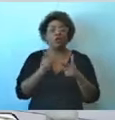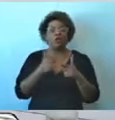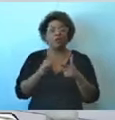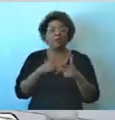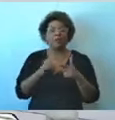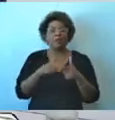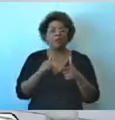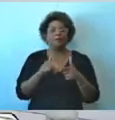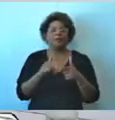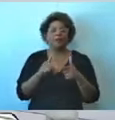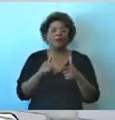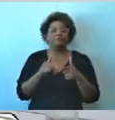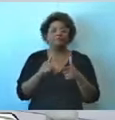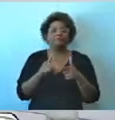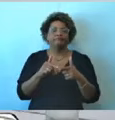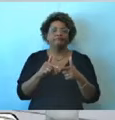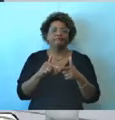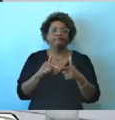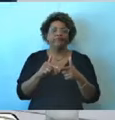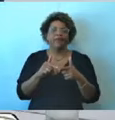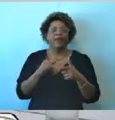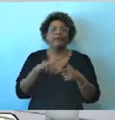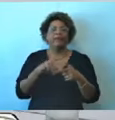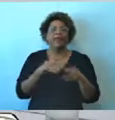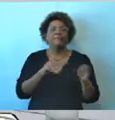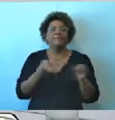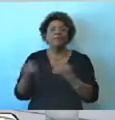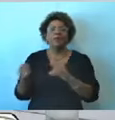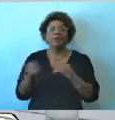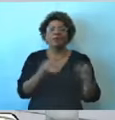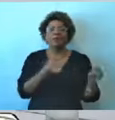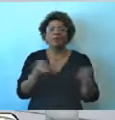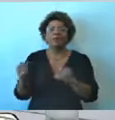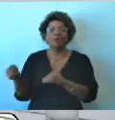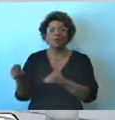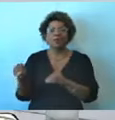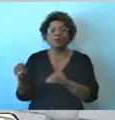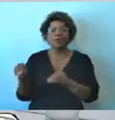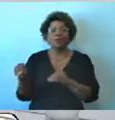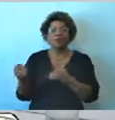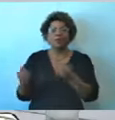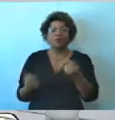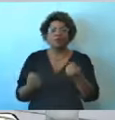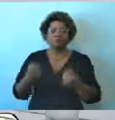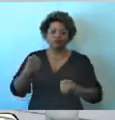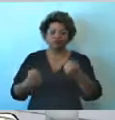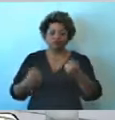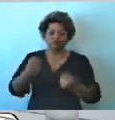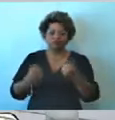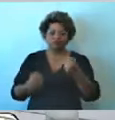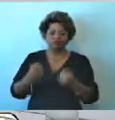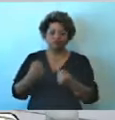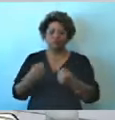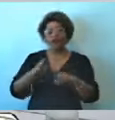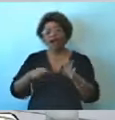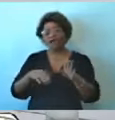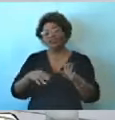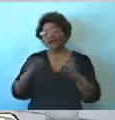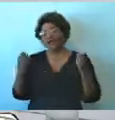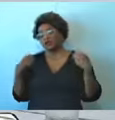né, dos carros. E isso é uma mudação de faixa desnecessária. Às vezes o cara acha que a faixa do lado está andando mais, e aí fica